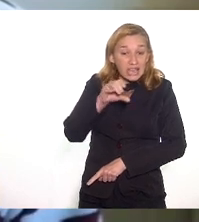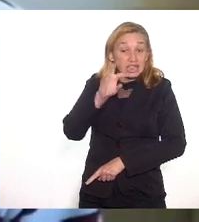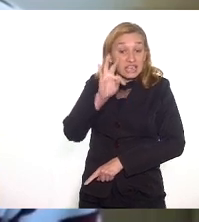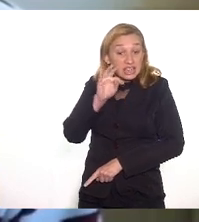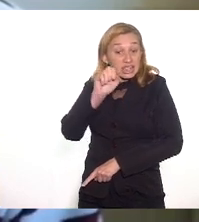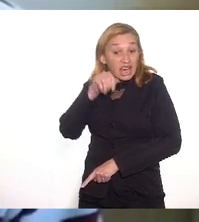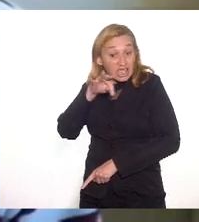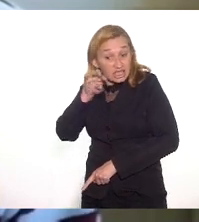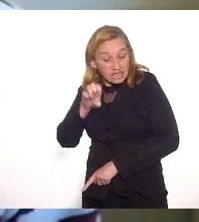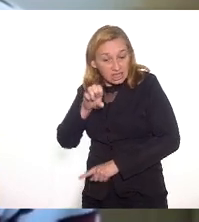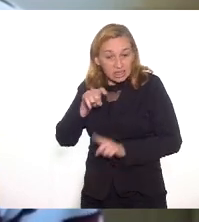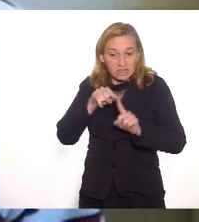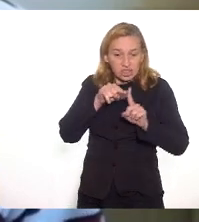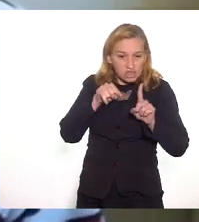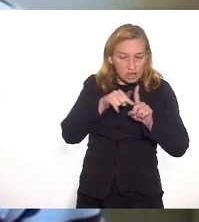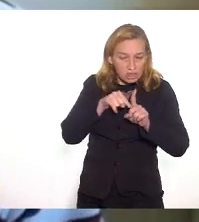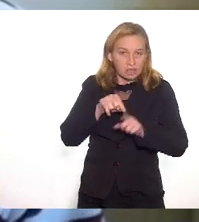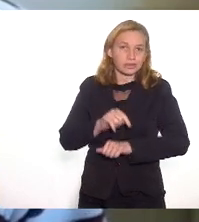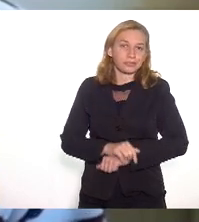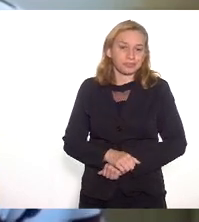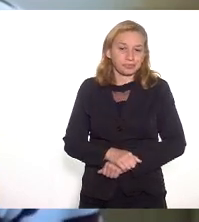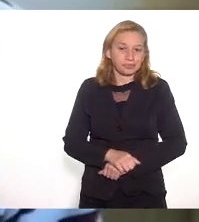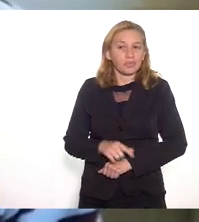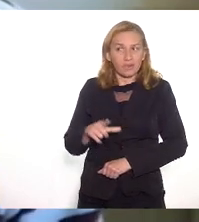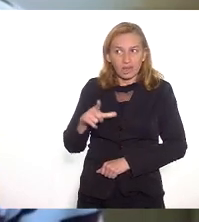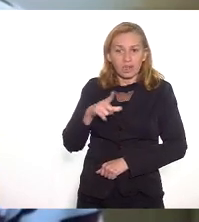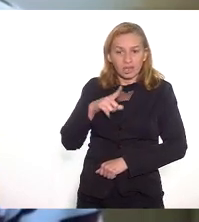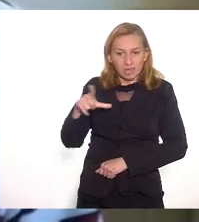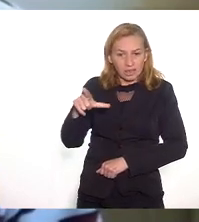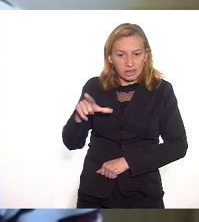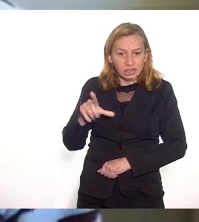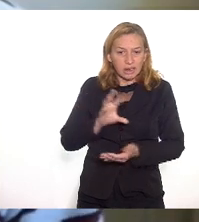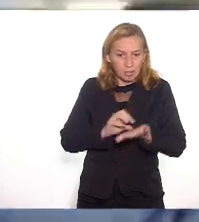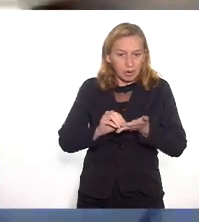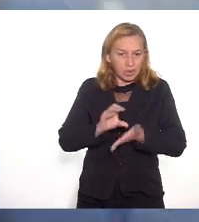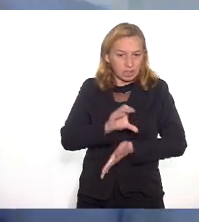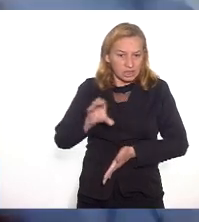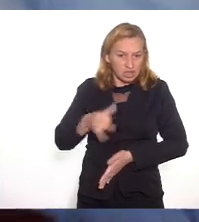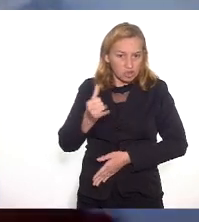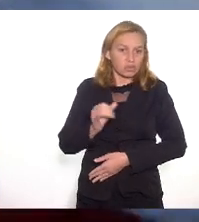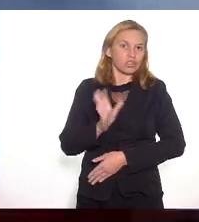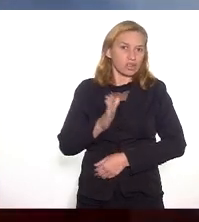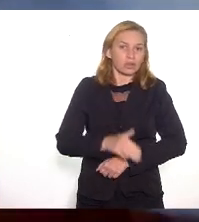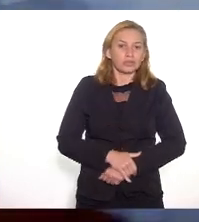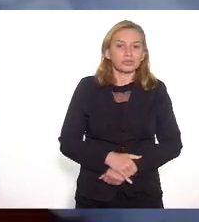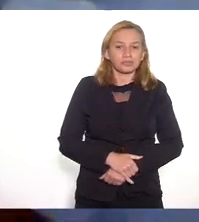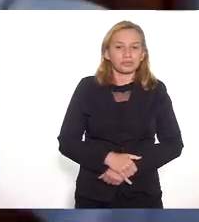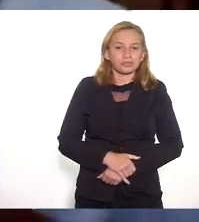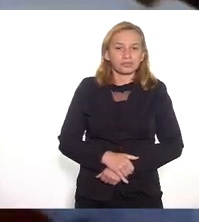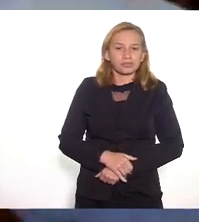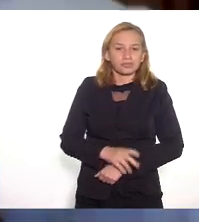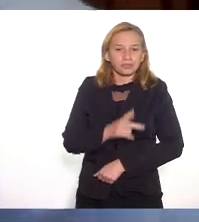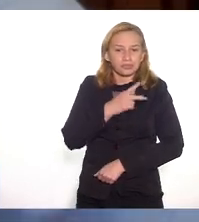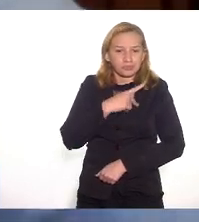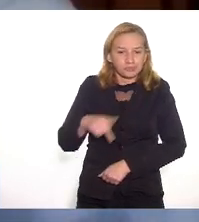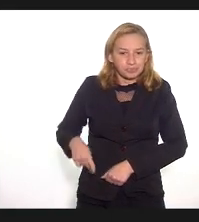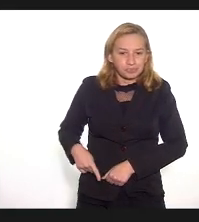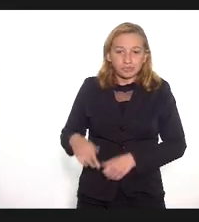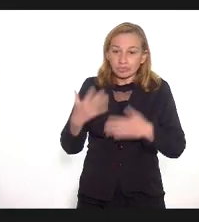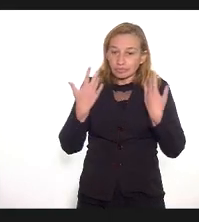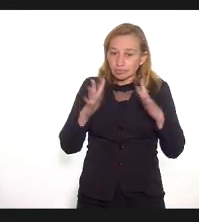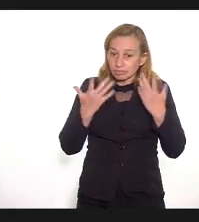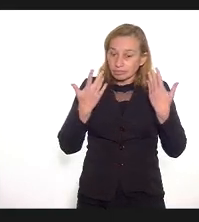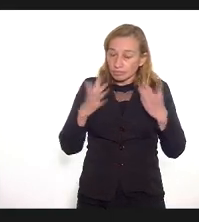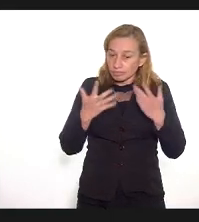gestantes e puérperas. Então, está até na pauta dessa semana. Isso. Presidente, parabenizar